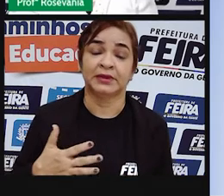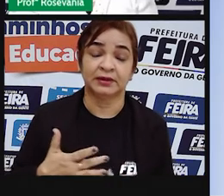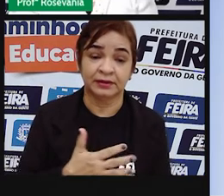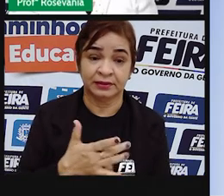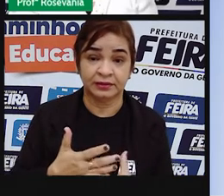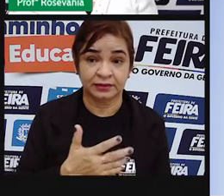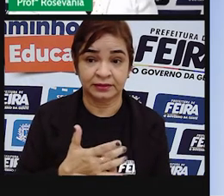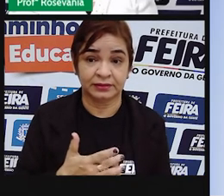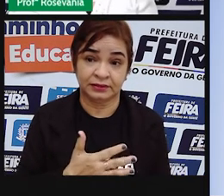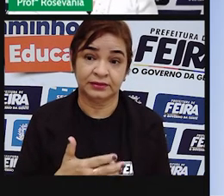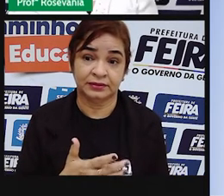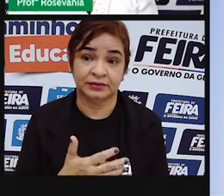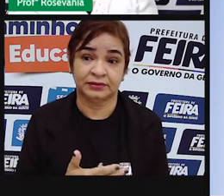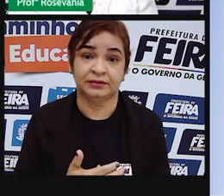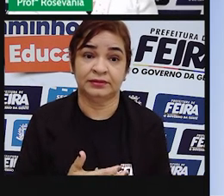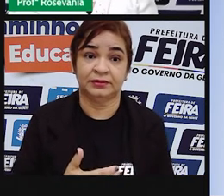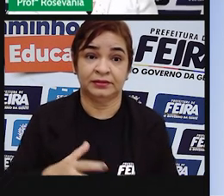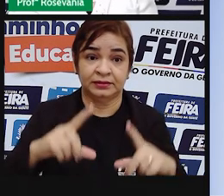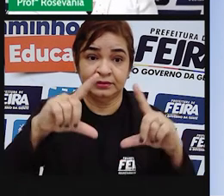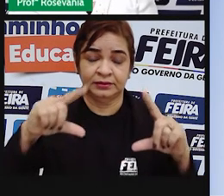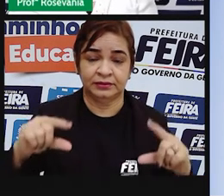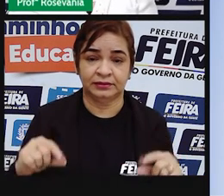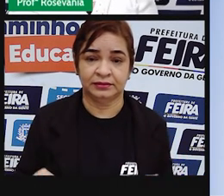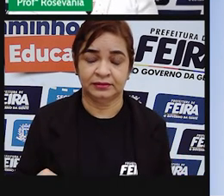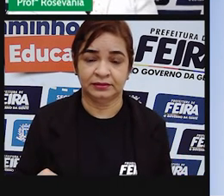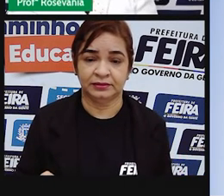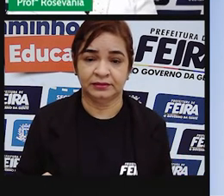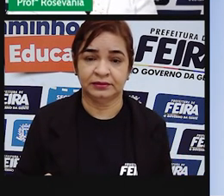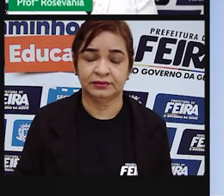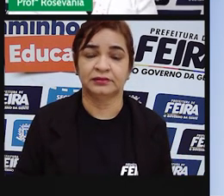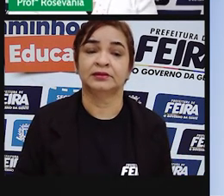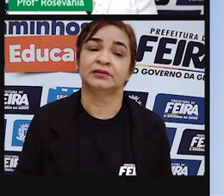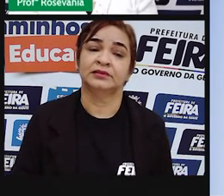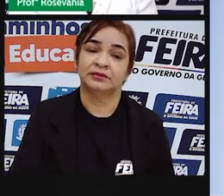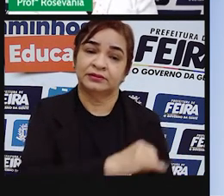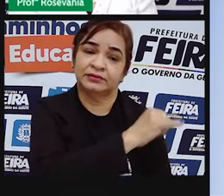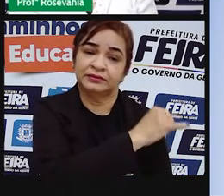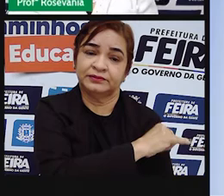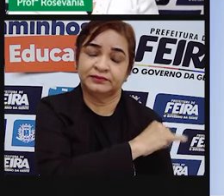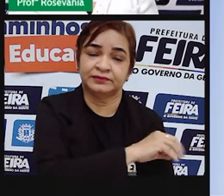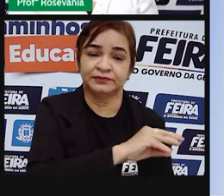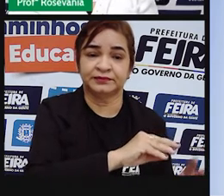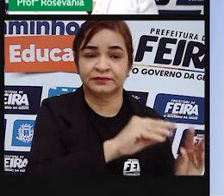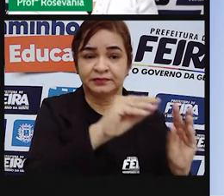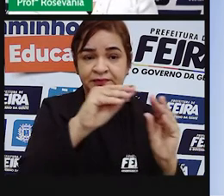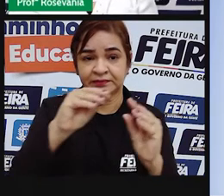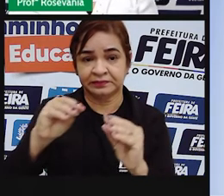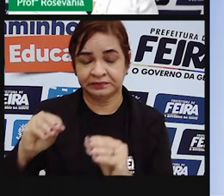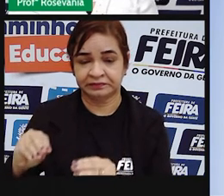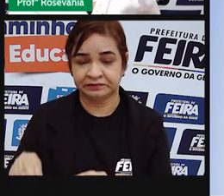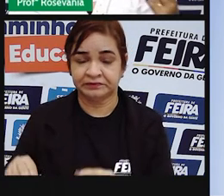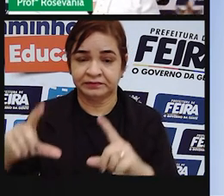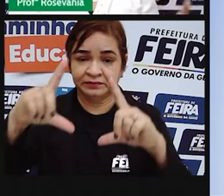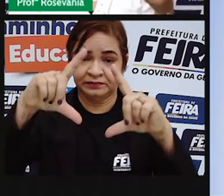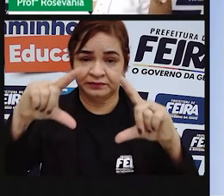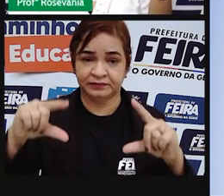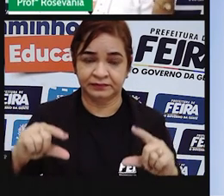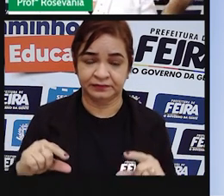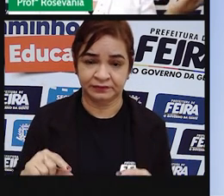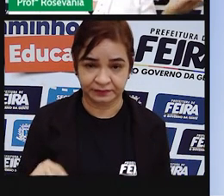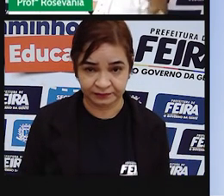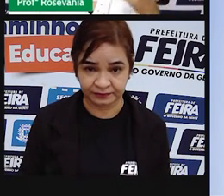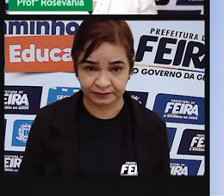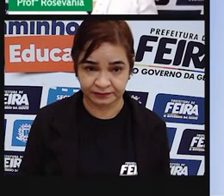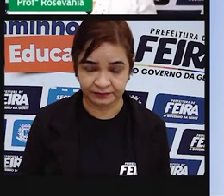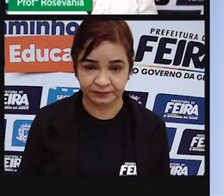depois mudou para o Rio de Janeiro e do Rio de Janeiro mudou para o Distrito Federal E aí de Brasília posso ser